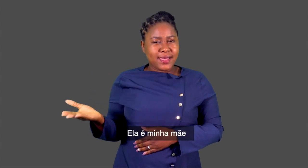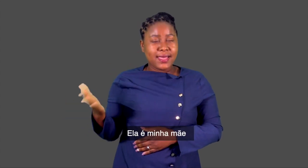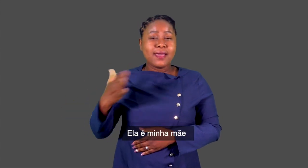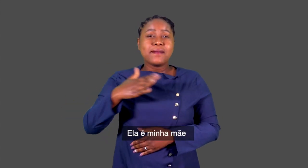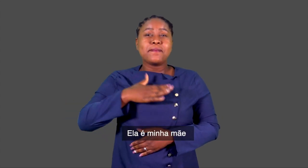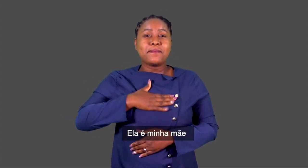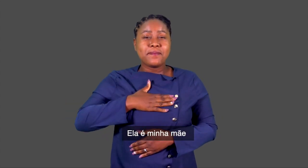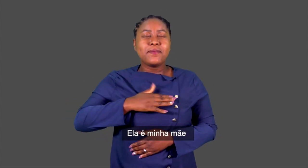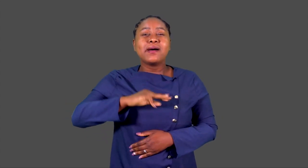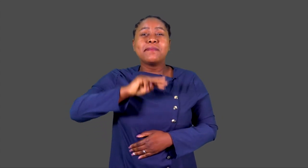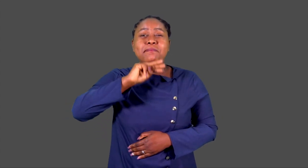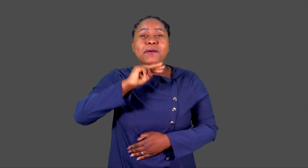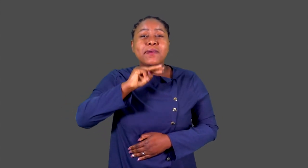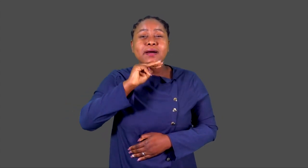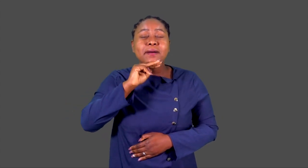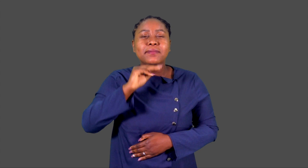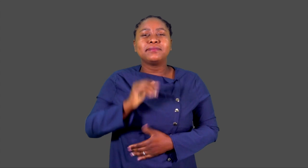Ela é minha mãe.